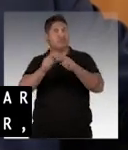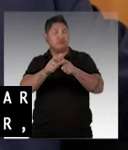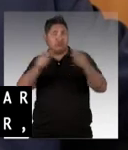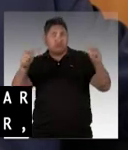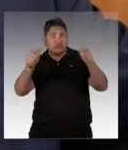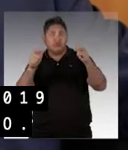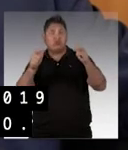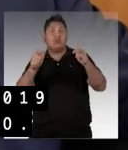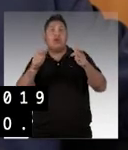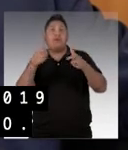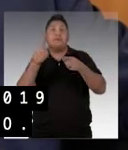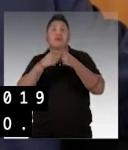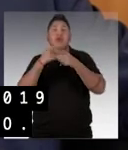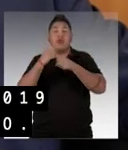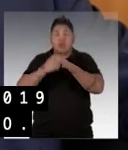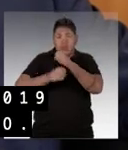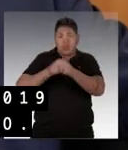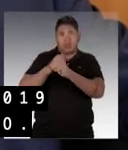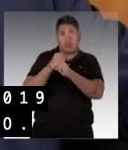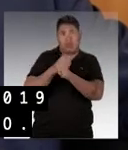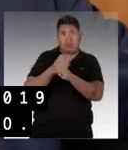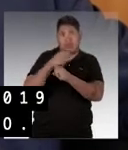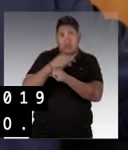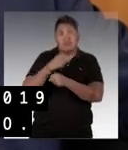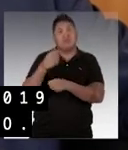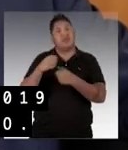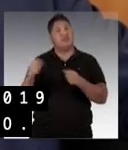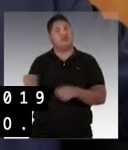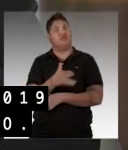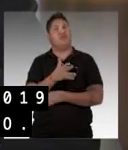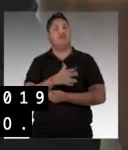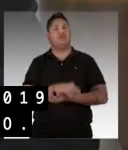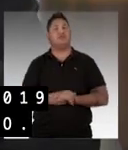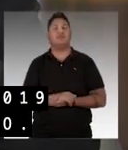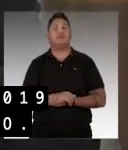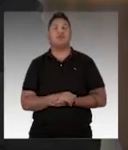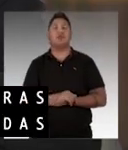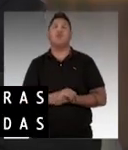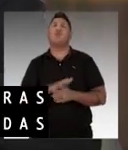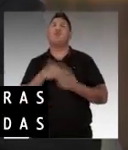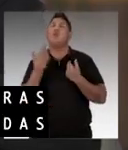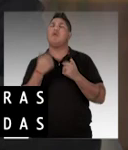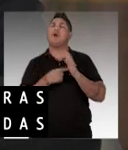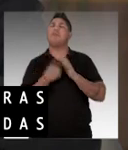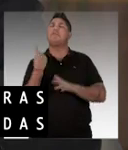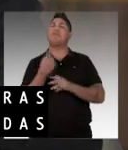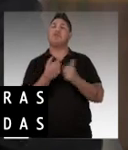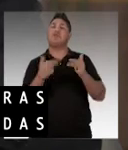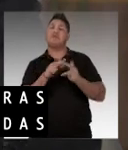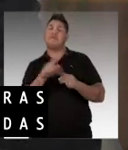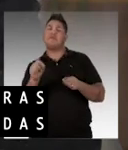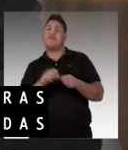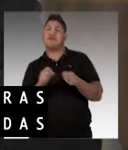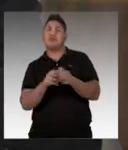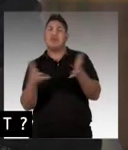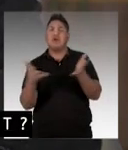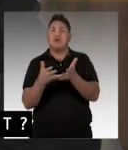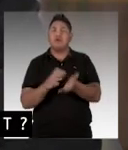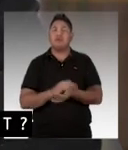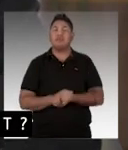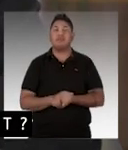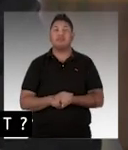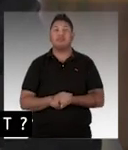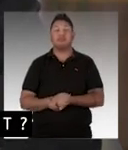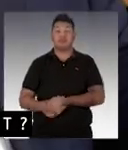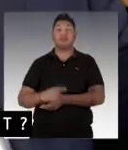inovar, porque o cenário de 2019 exige também inovação. Quais serão as primeiras medidas a serem tomadas à frente agora